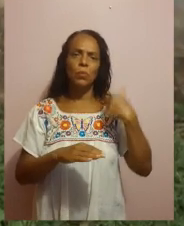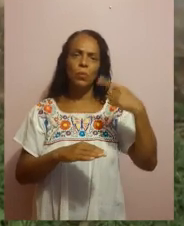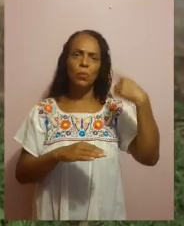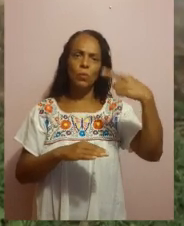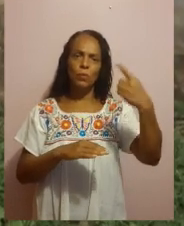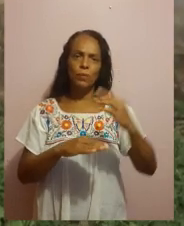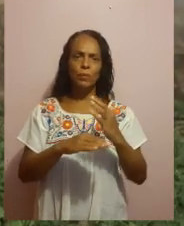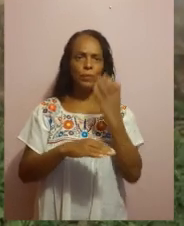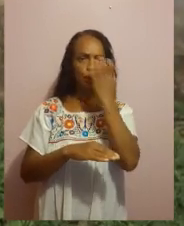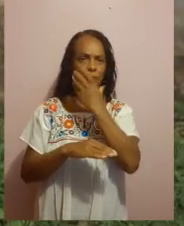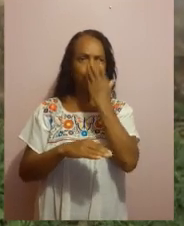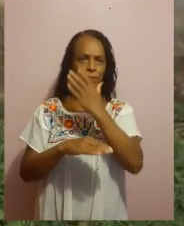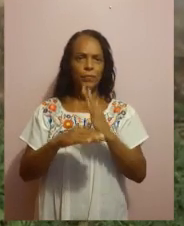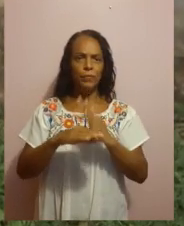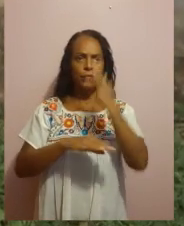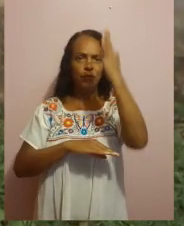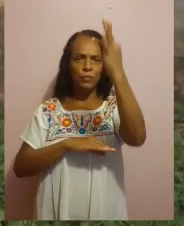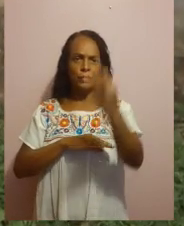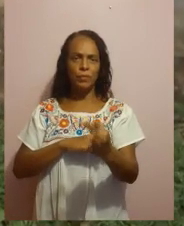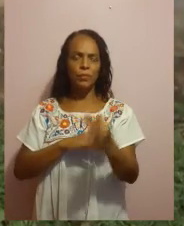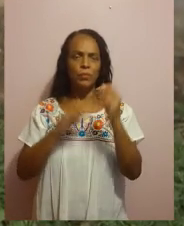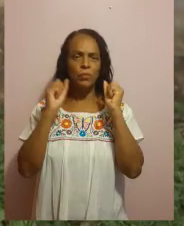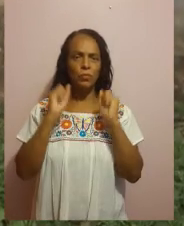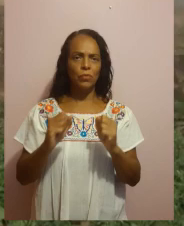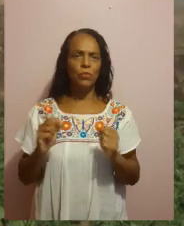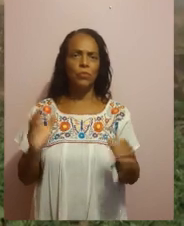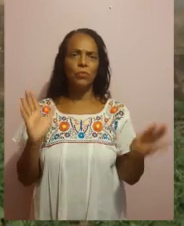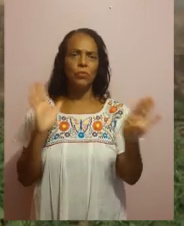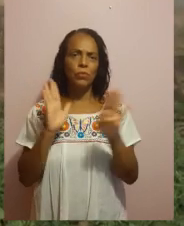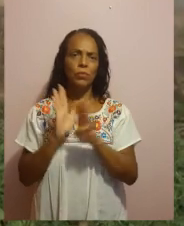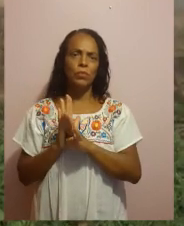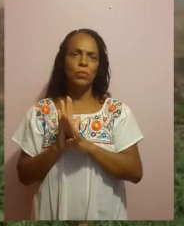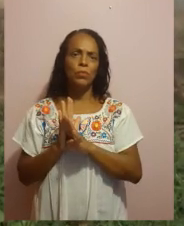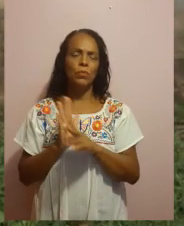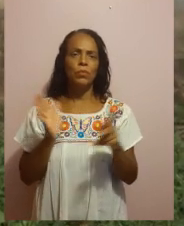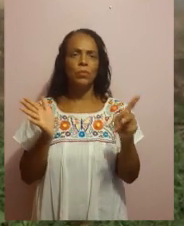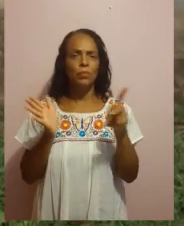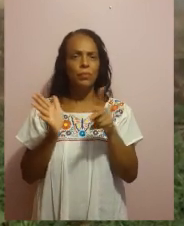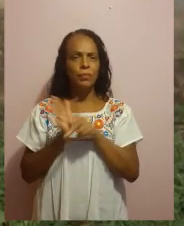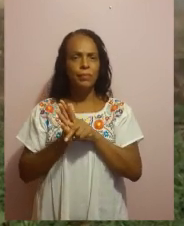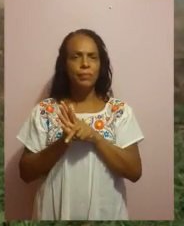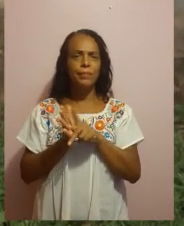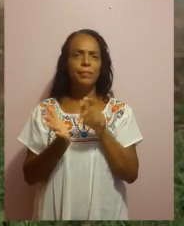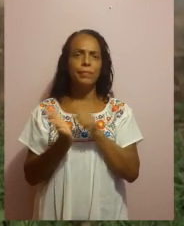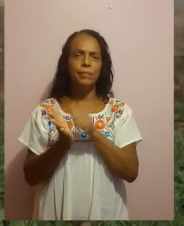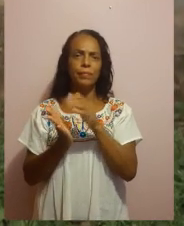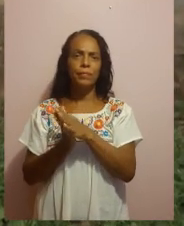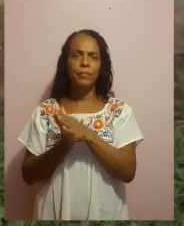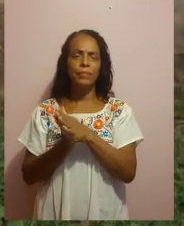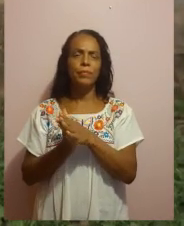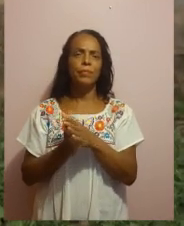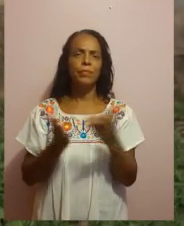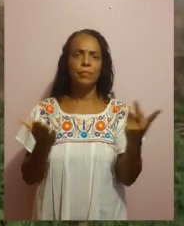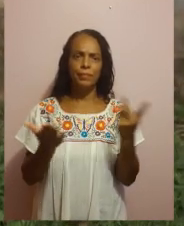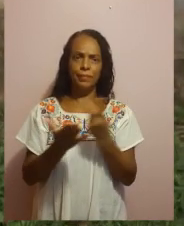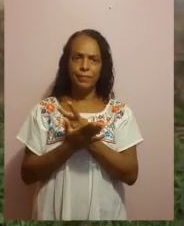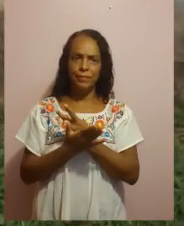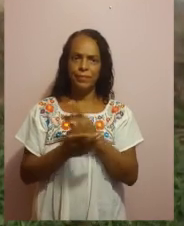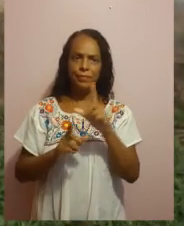futuramente que haveriam de chegar e de forma apropriada também iam